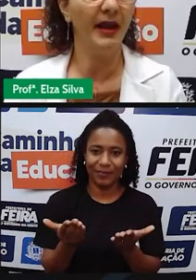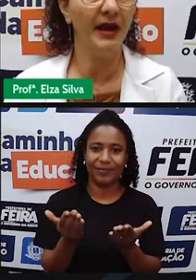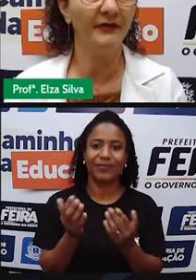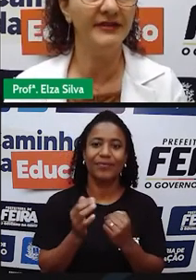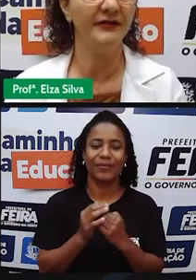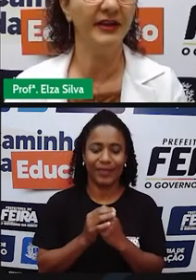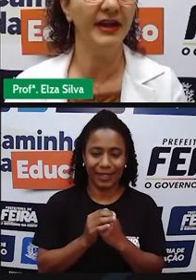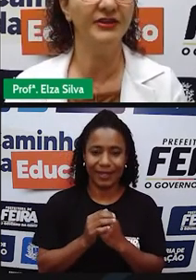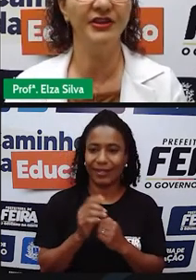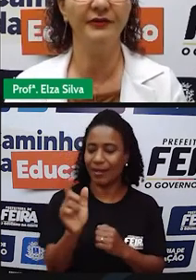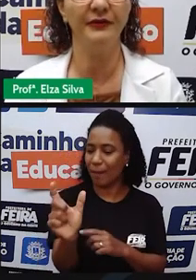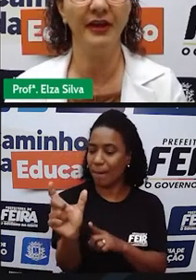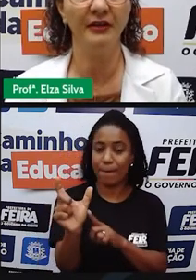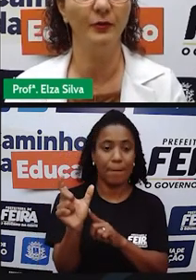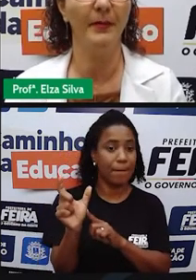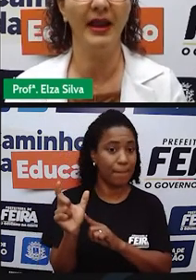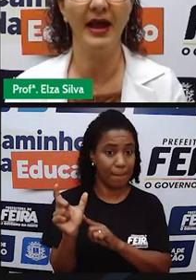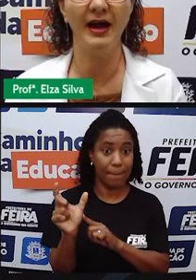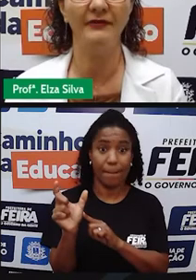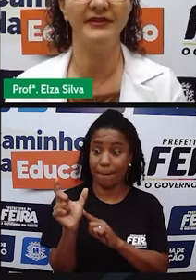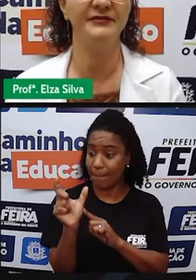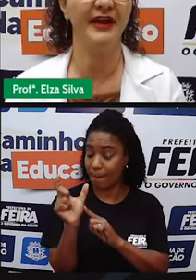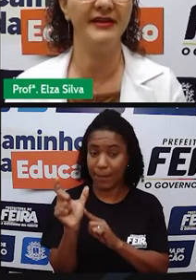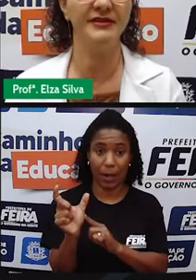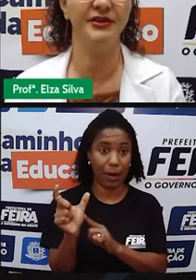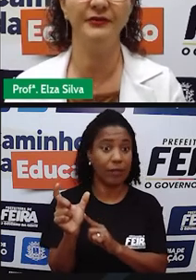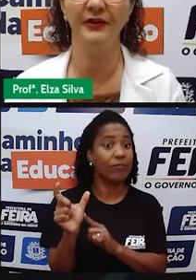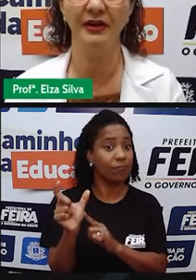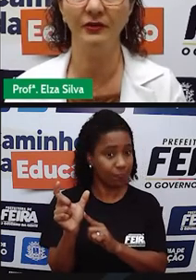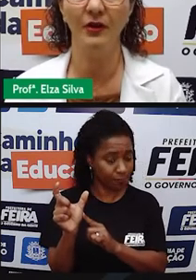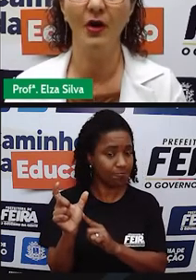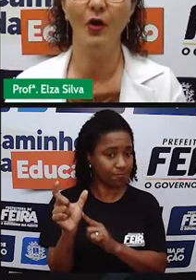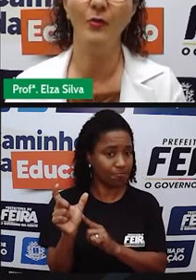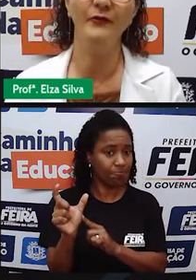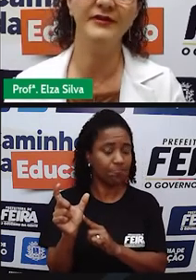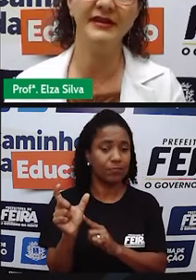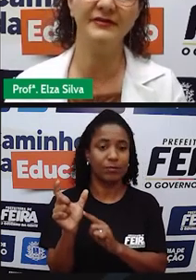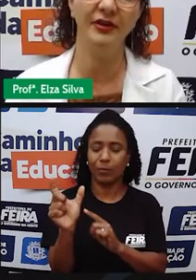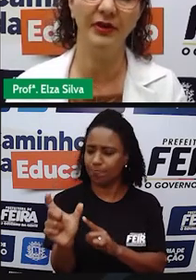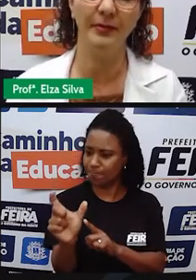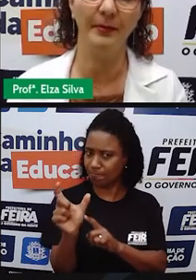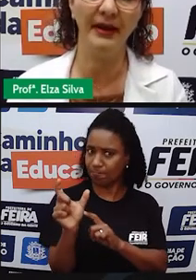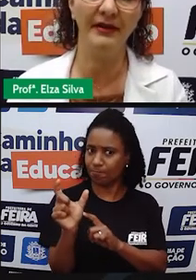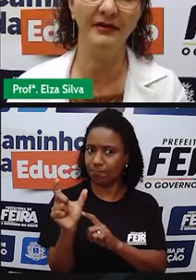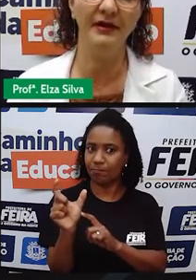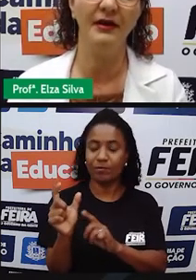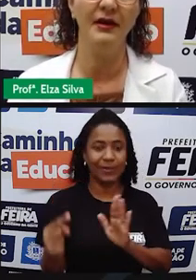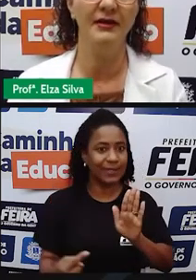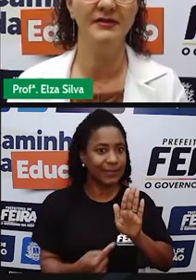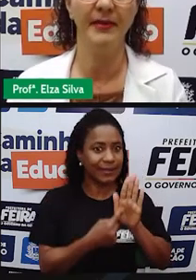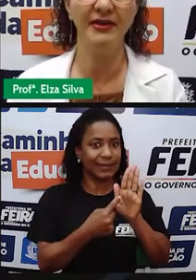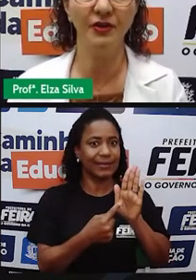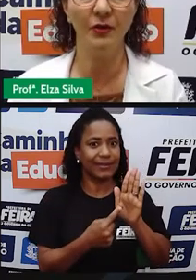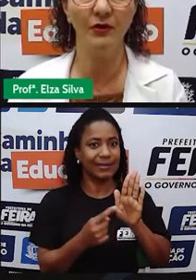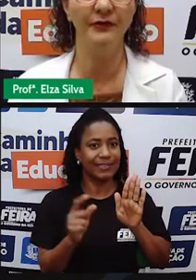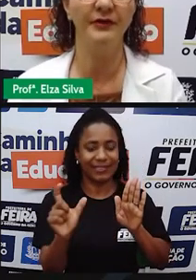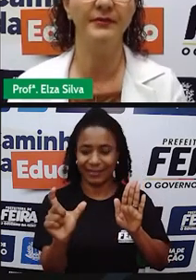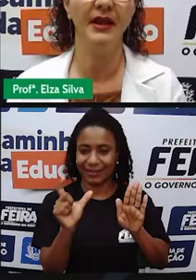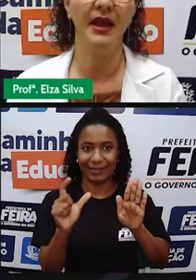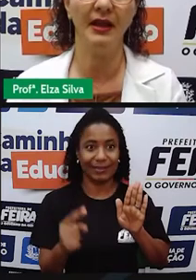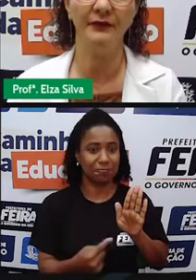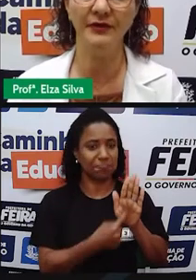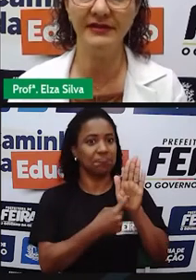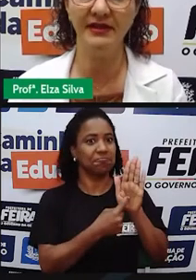são palavras, na verdade, de efeito, palavras, frases de efeito, como vocês viram na propaganda, special